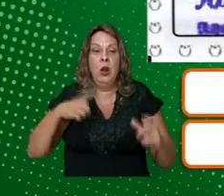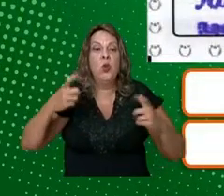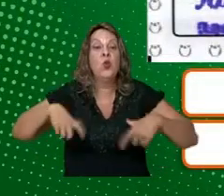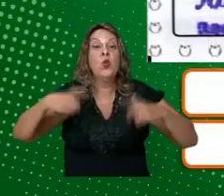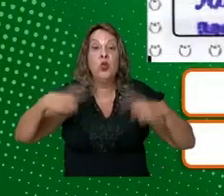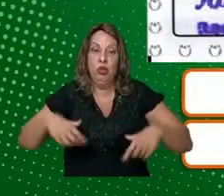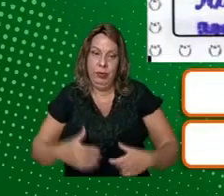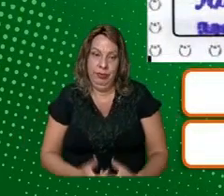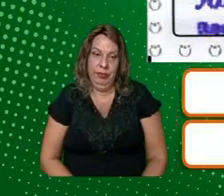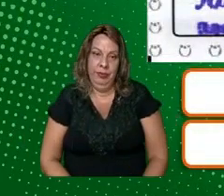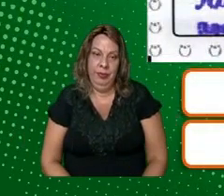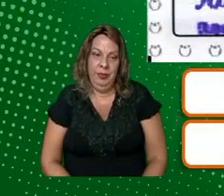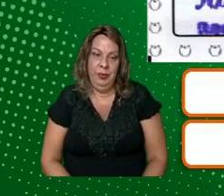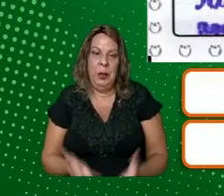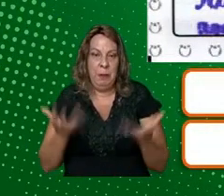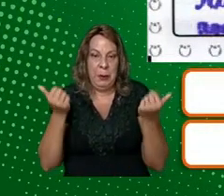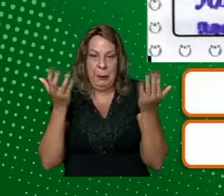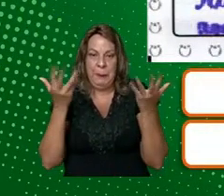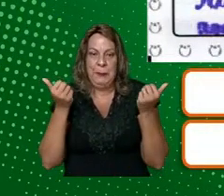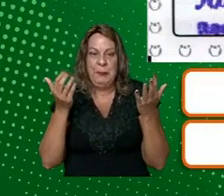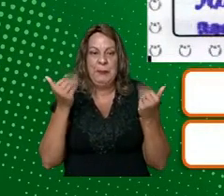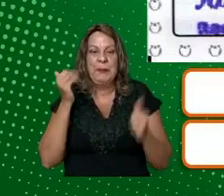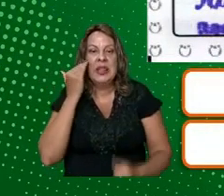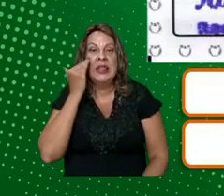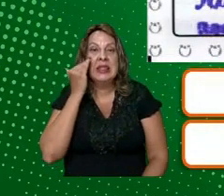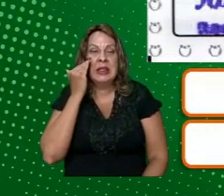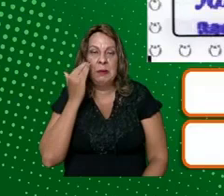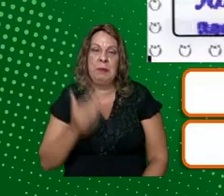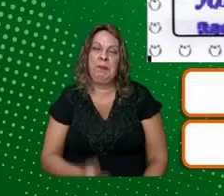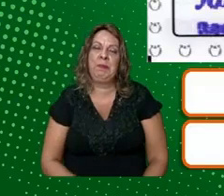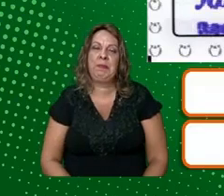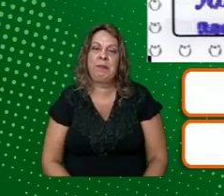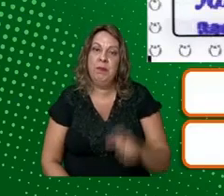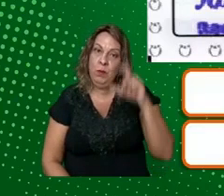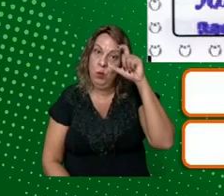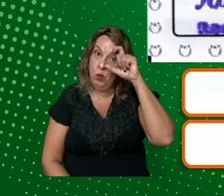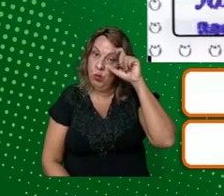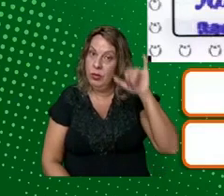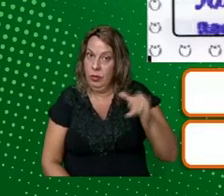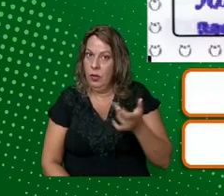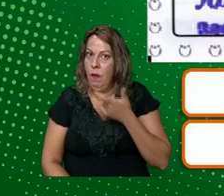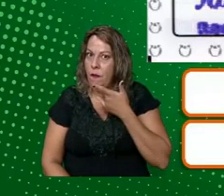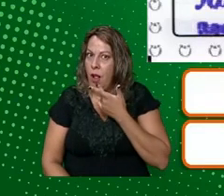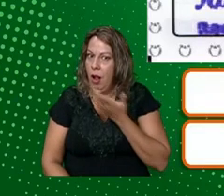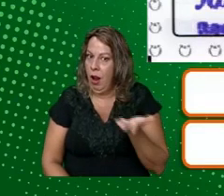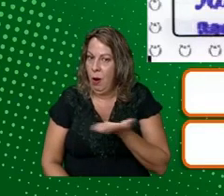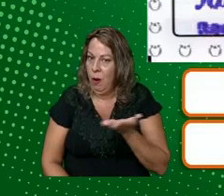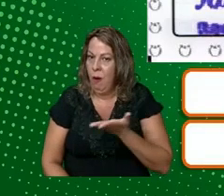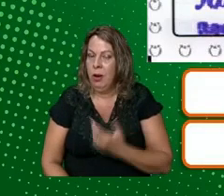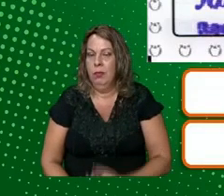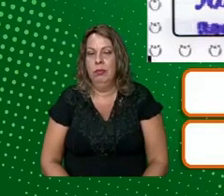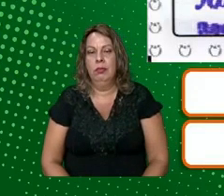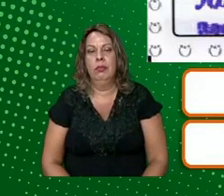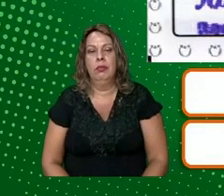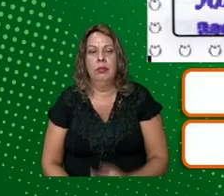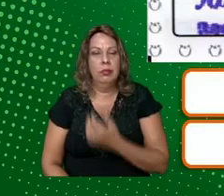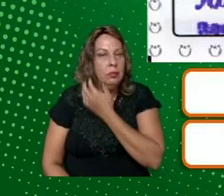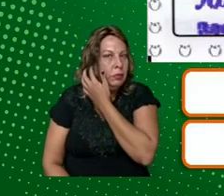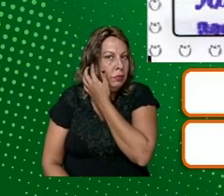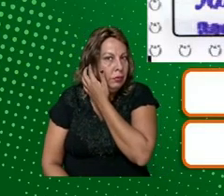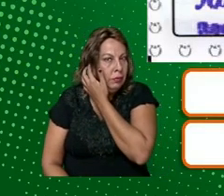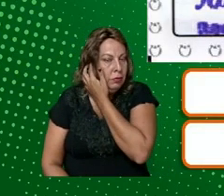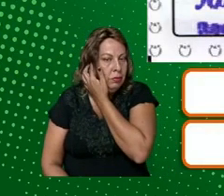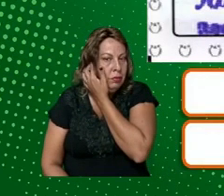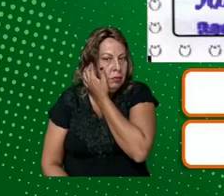é, né? Vamos saber tudo, deixa que eu conto para você e para todo o estado de Sergipe. Ligado conosco no Caju Cap ao